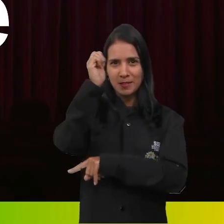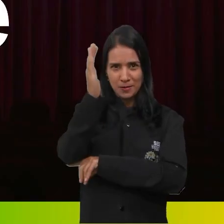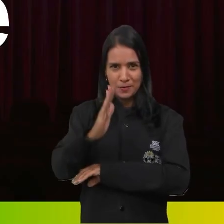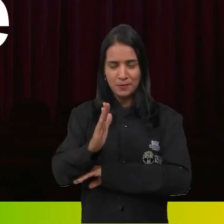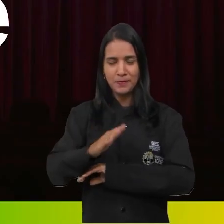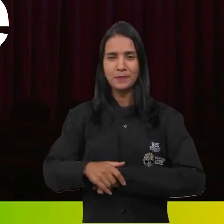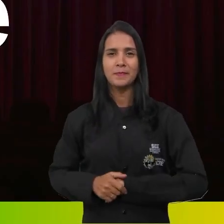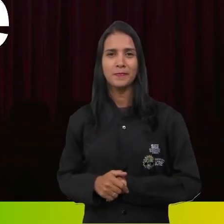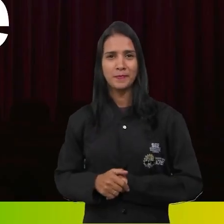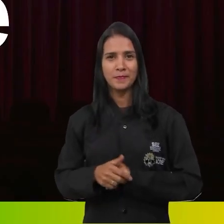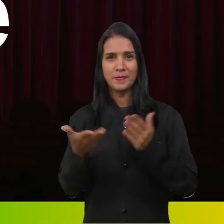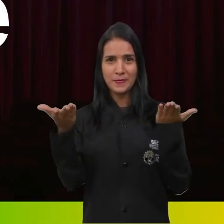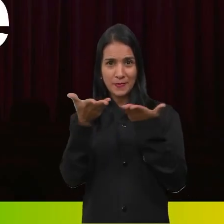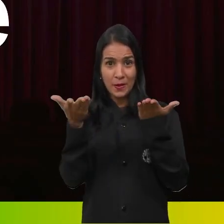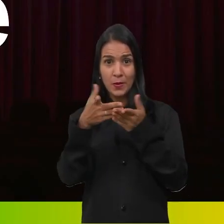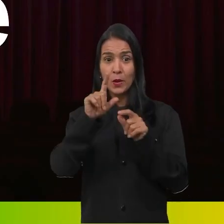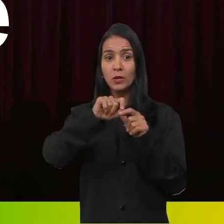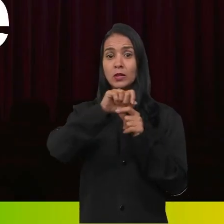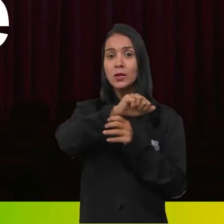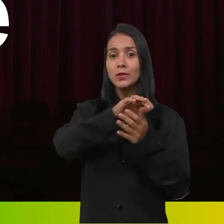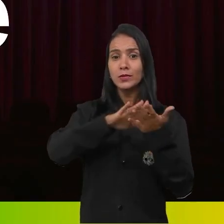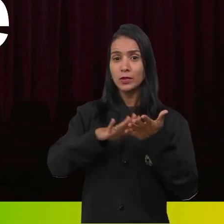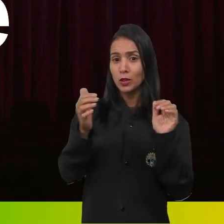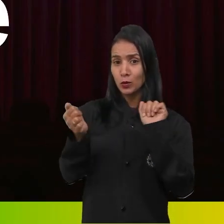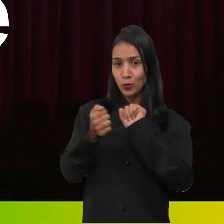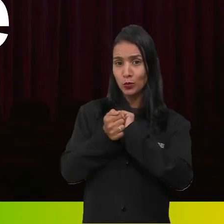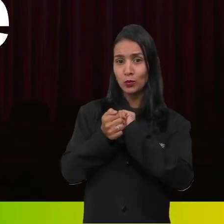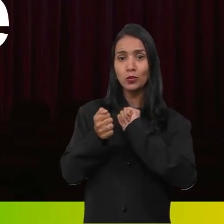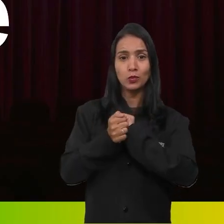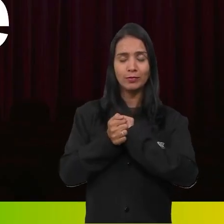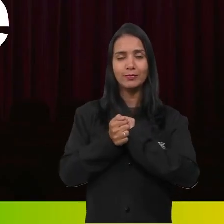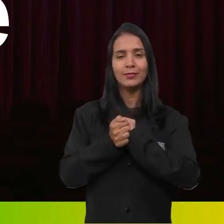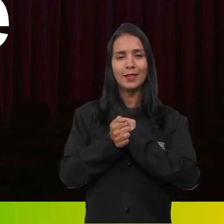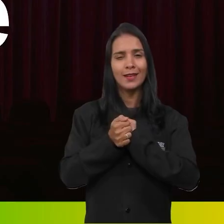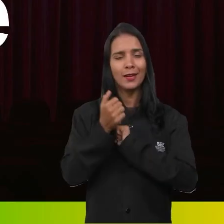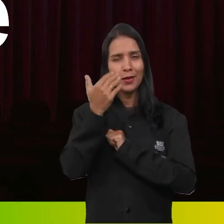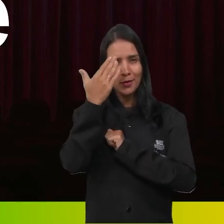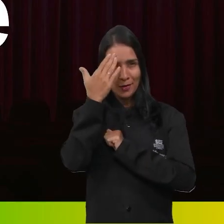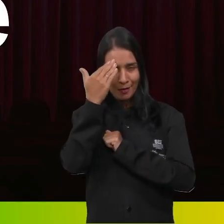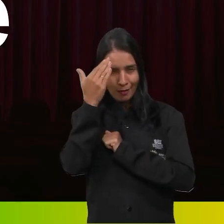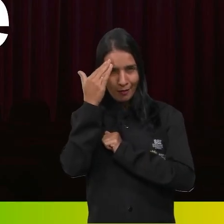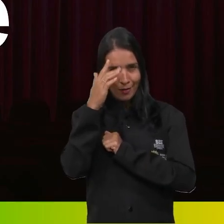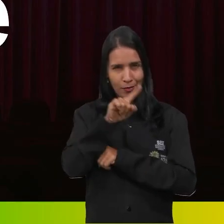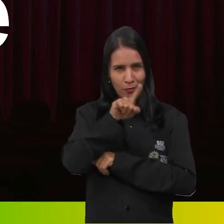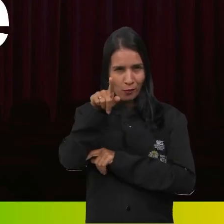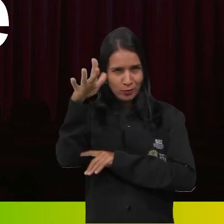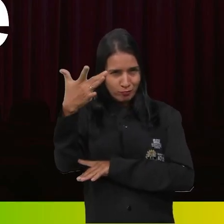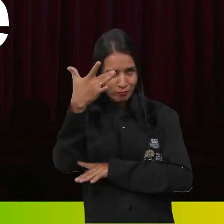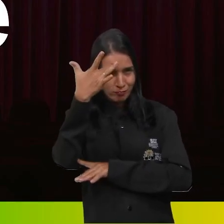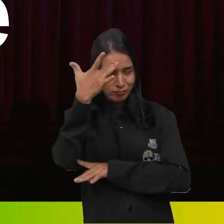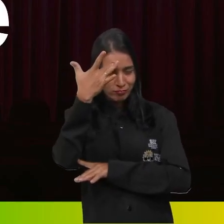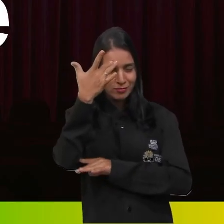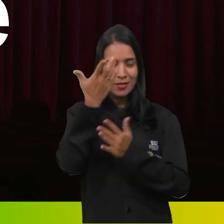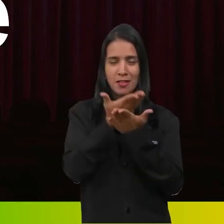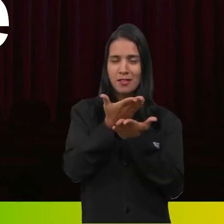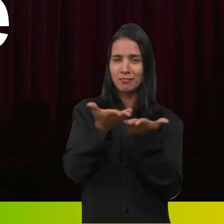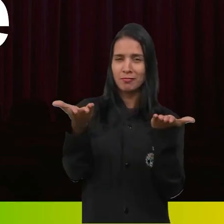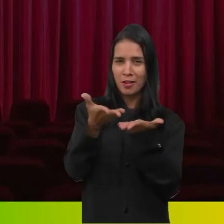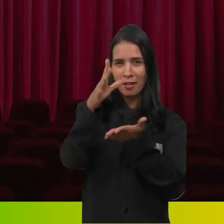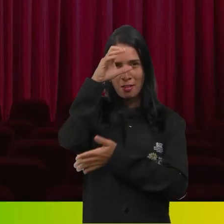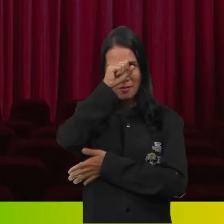nosso. Agora, vamos para a nossa atividade, para ver se você lembra um pouco do que a gente trouxe aqui na nossa aula de